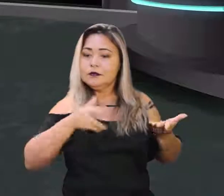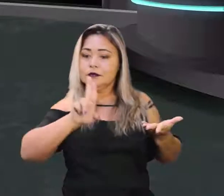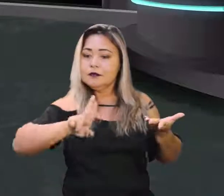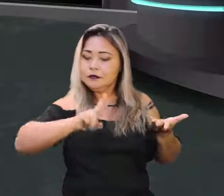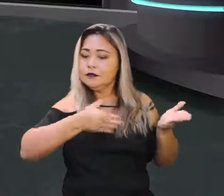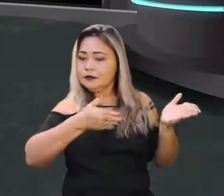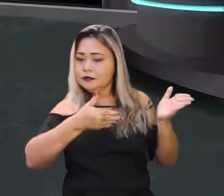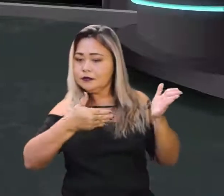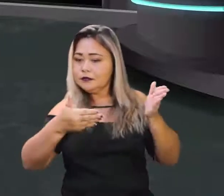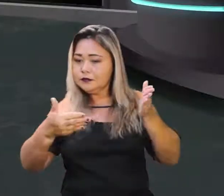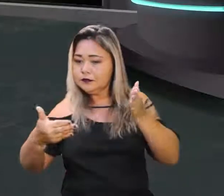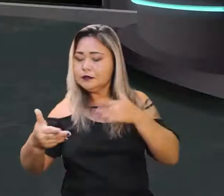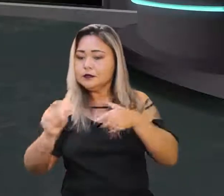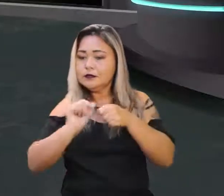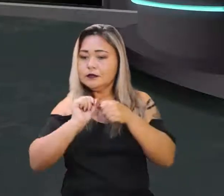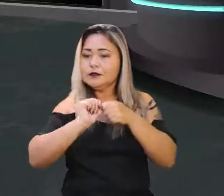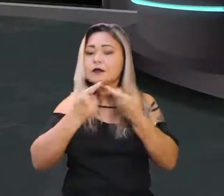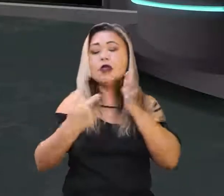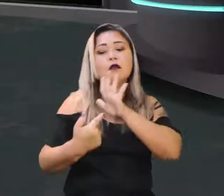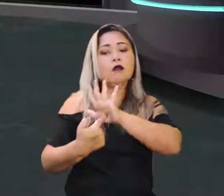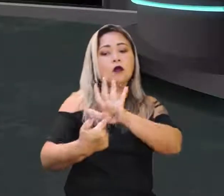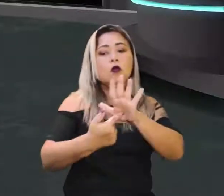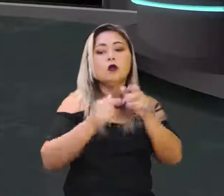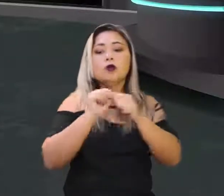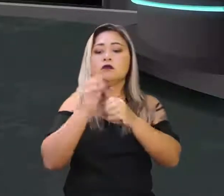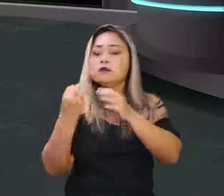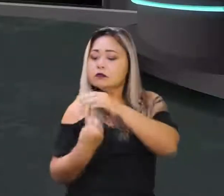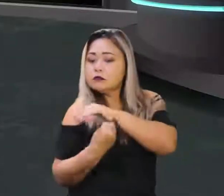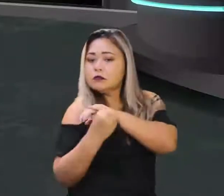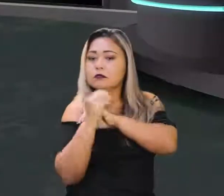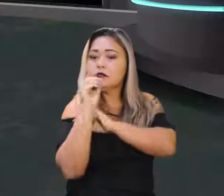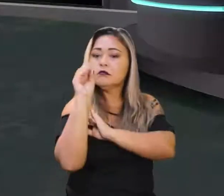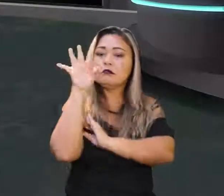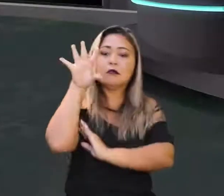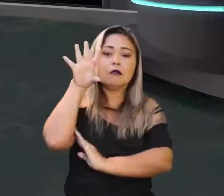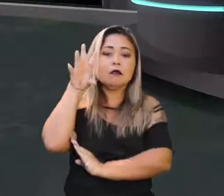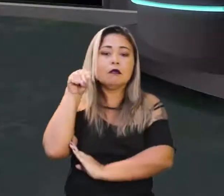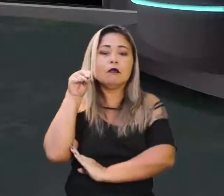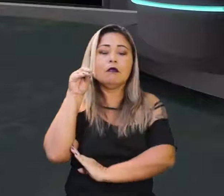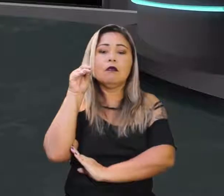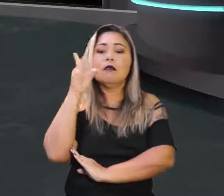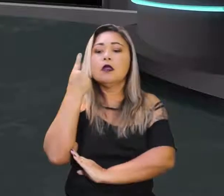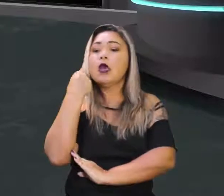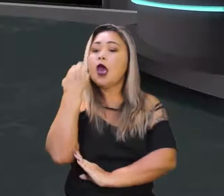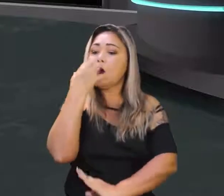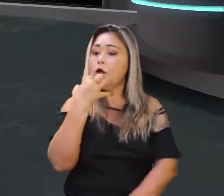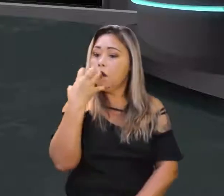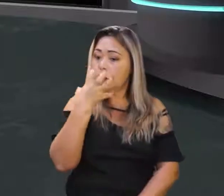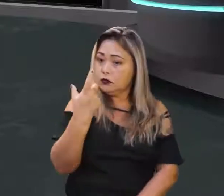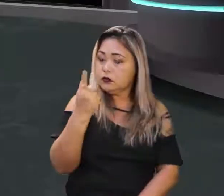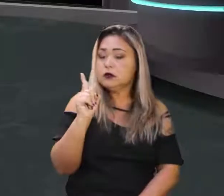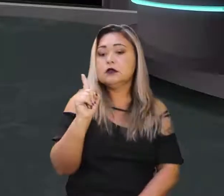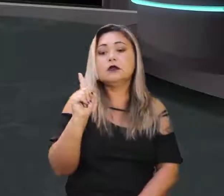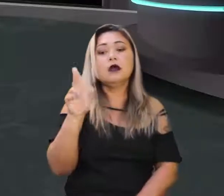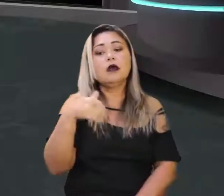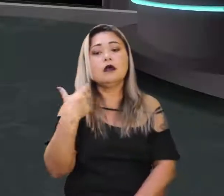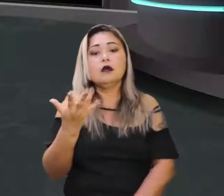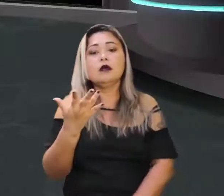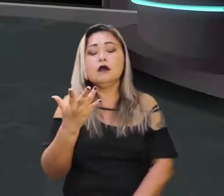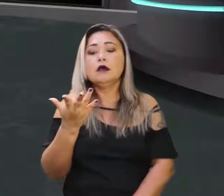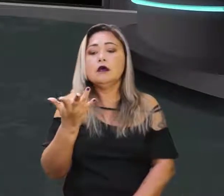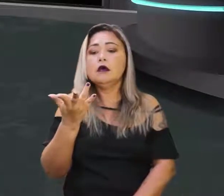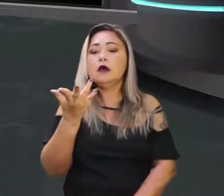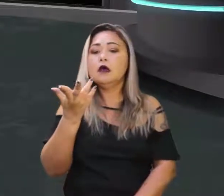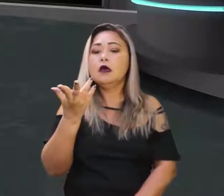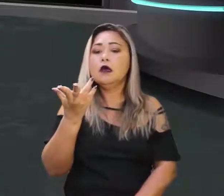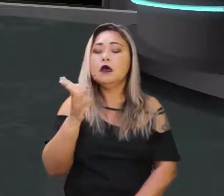trabalho. Então, eles fazem também apresentações com bonecos, né, mamulengos, e com música, enfim. Então, eles